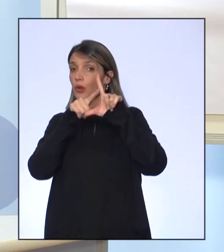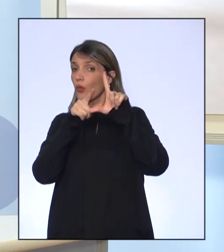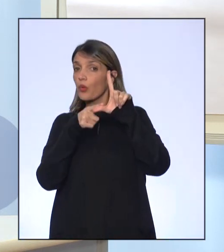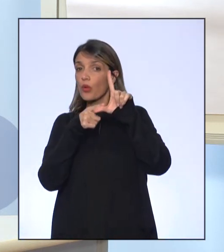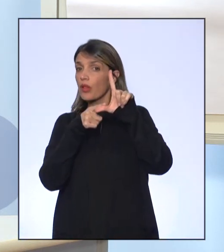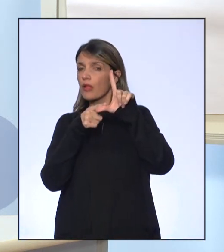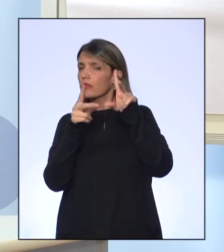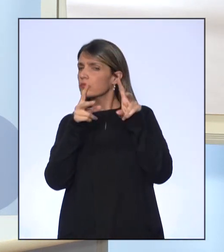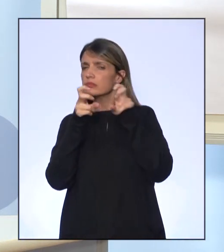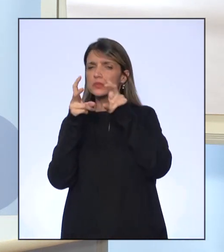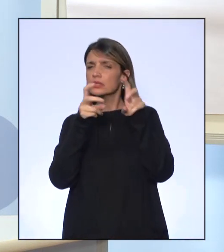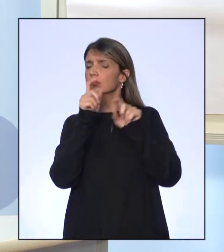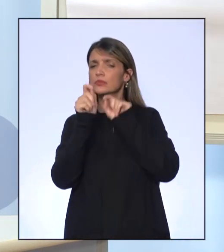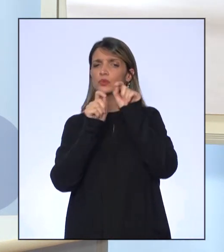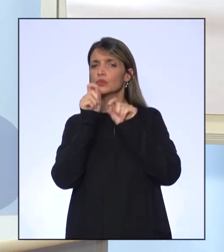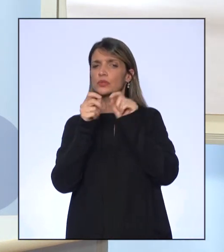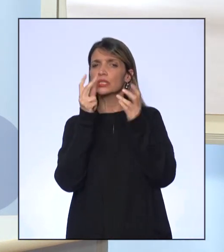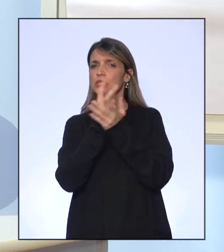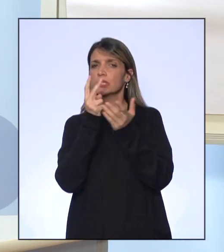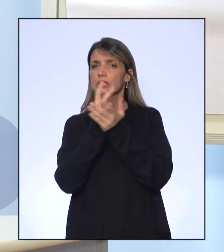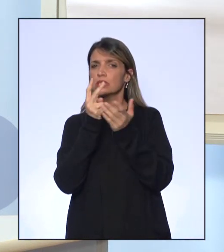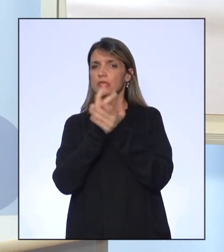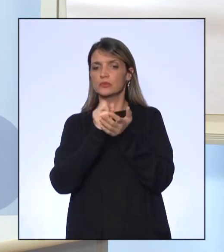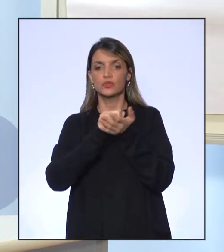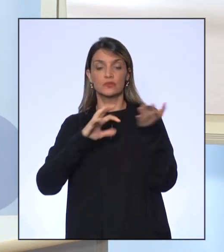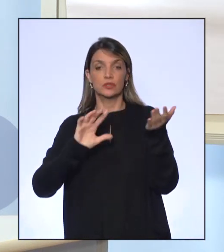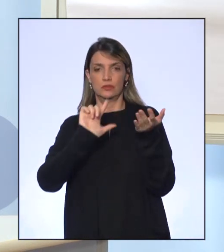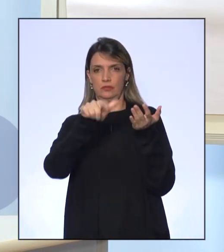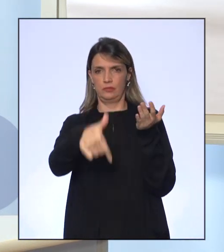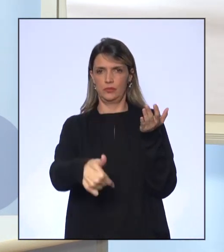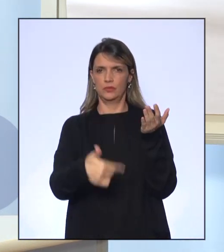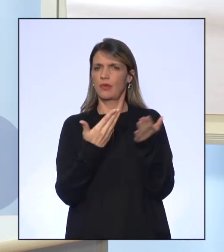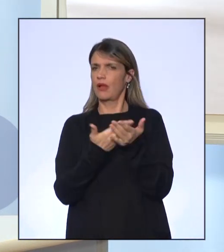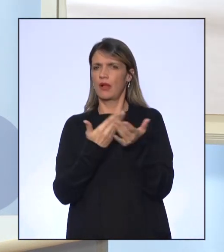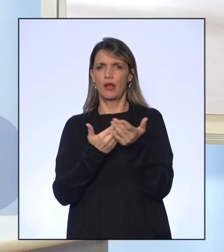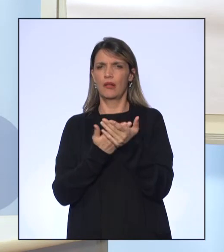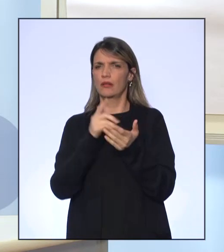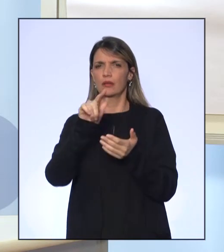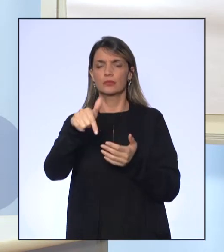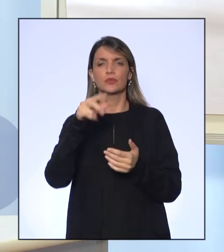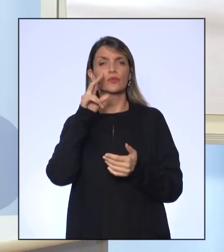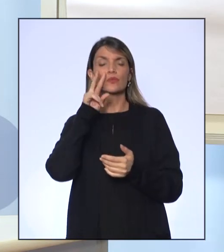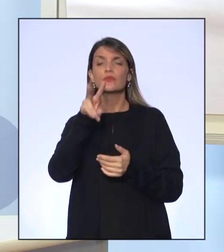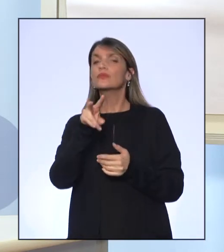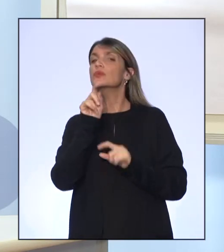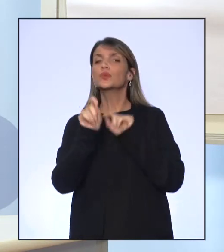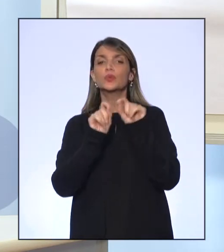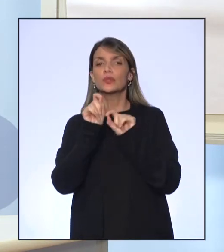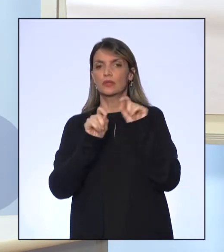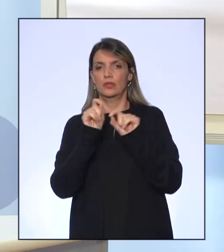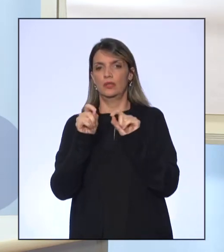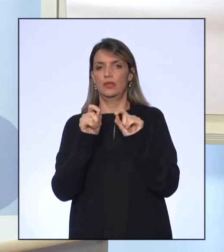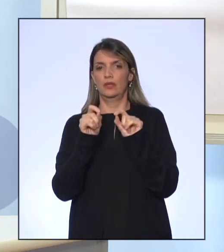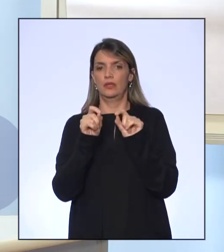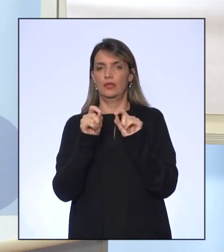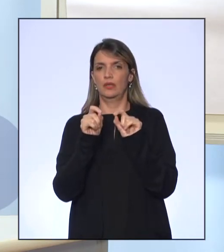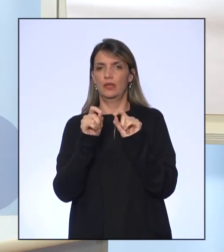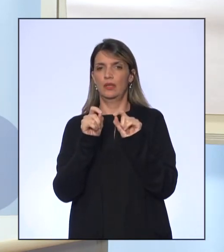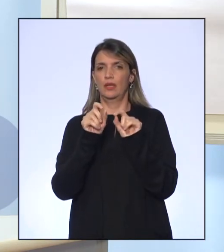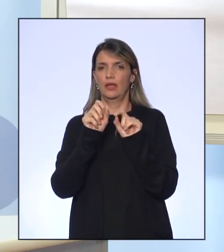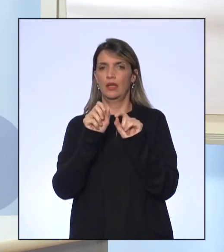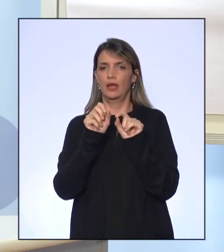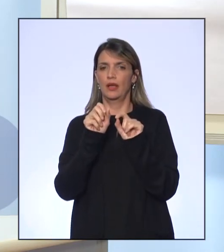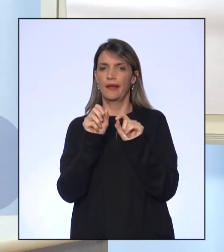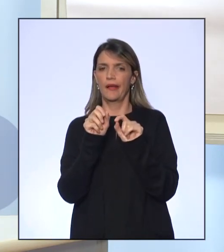identificar sempre em exercícios posteriores nas próximas aulas nós vamos ver um pouquinho mais sobre a